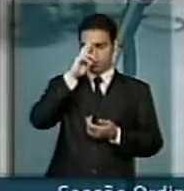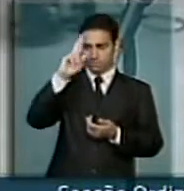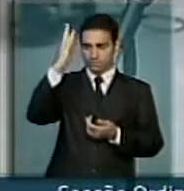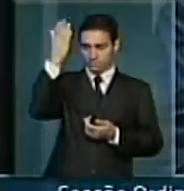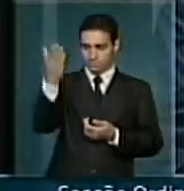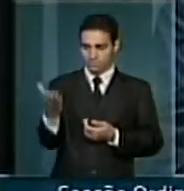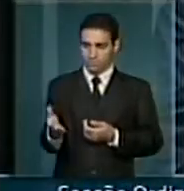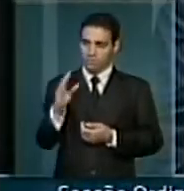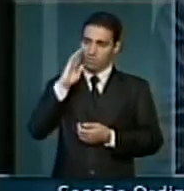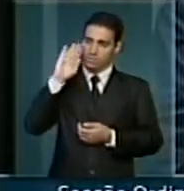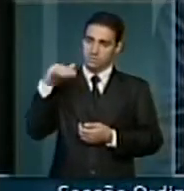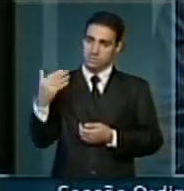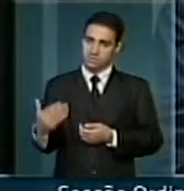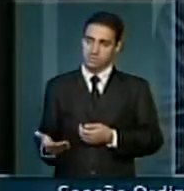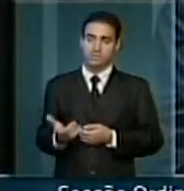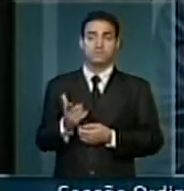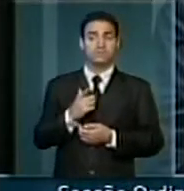Excelência,